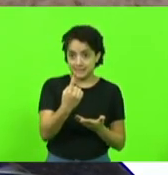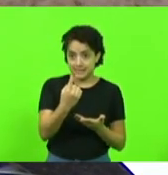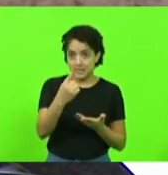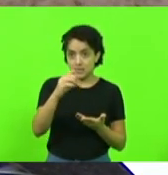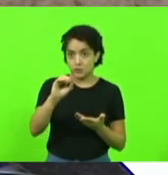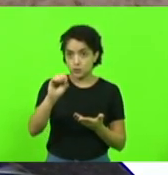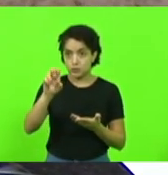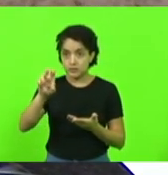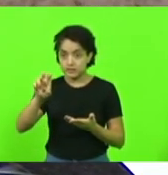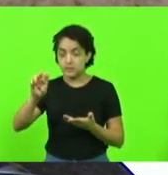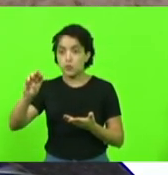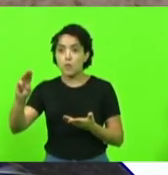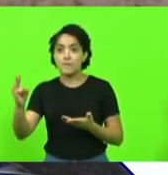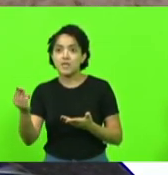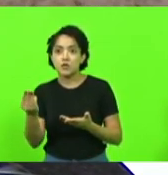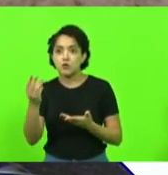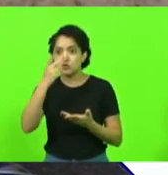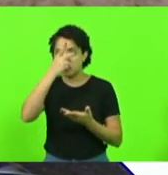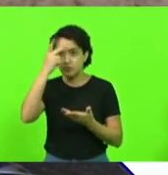brasileiros que ganham